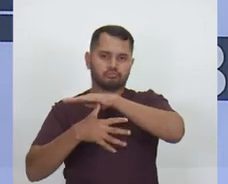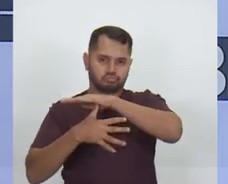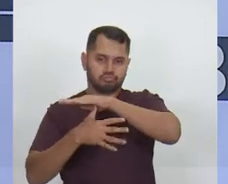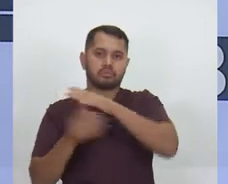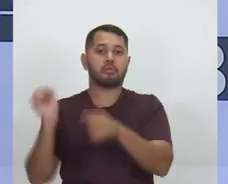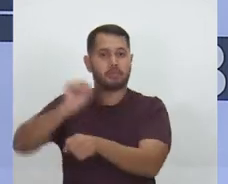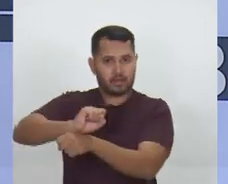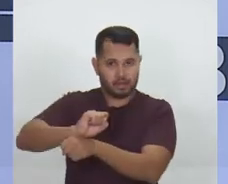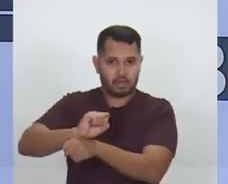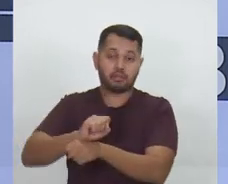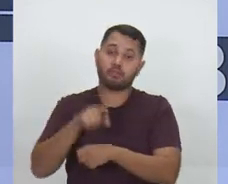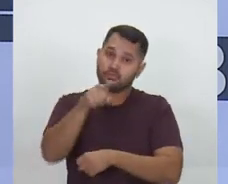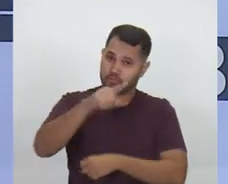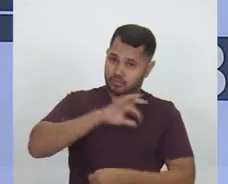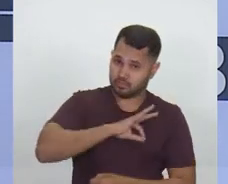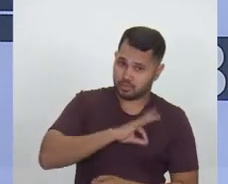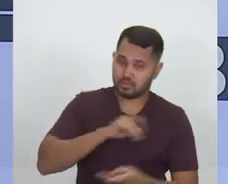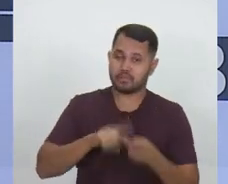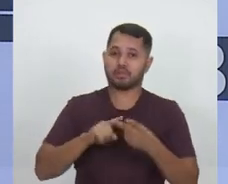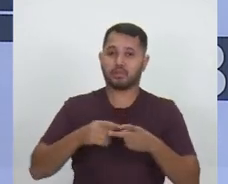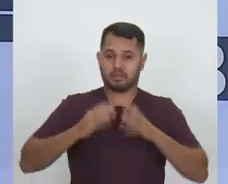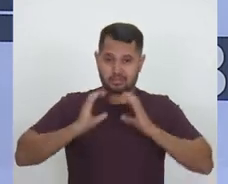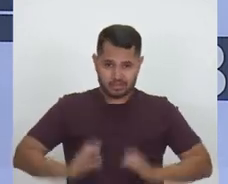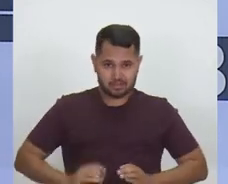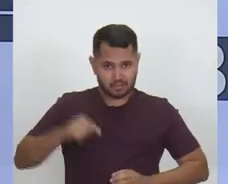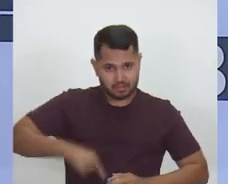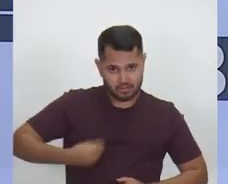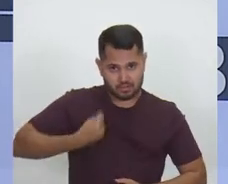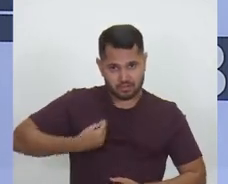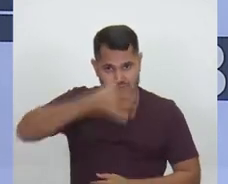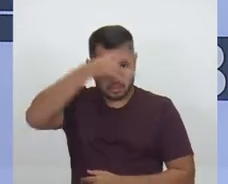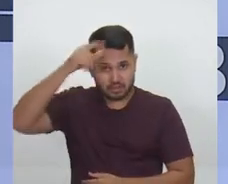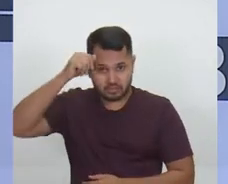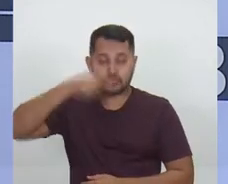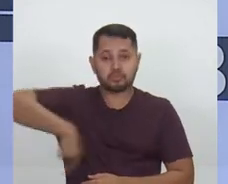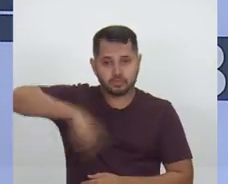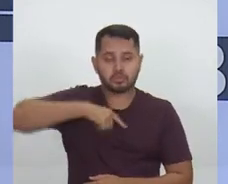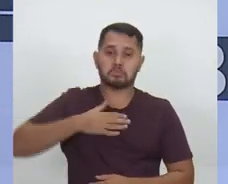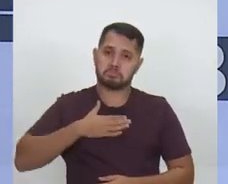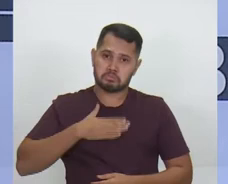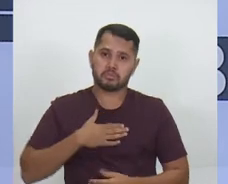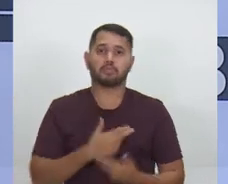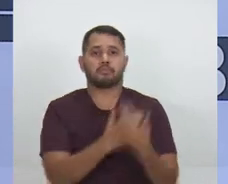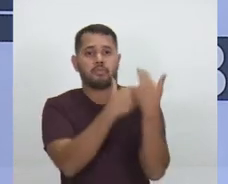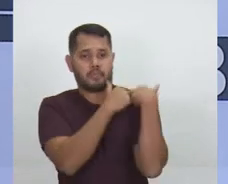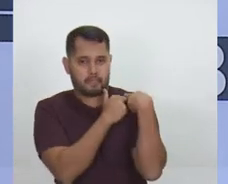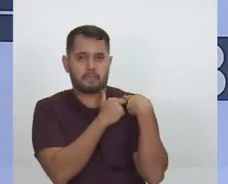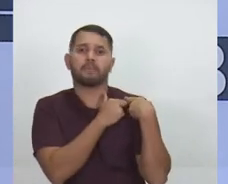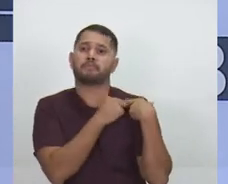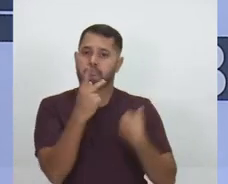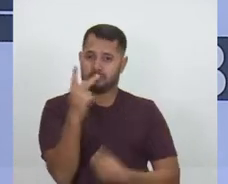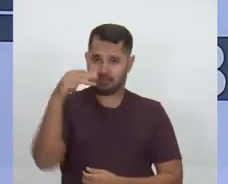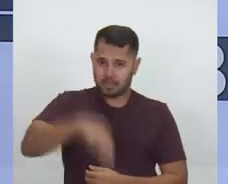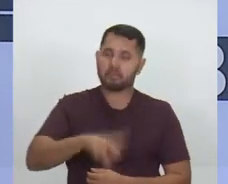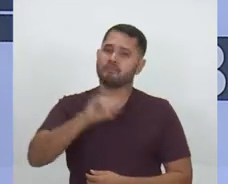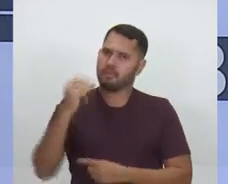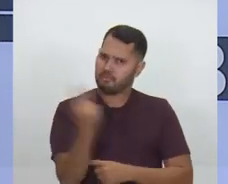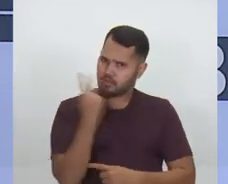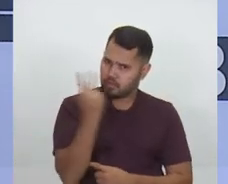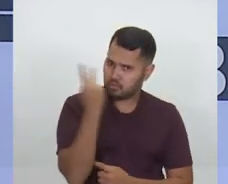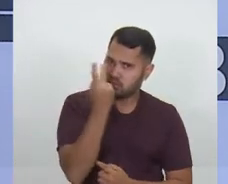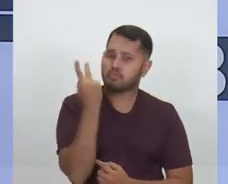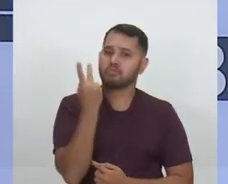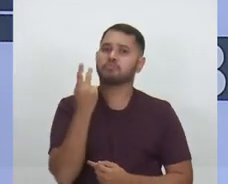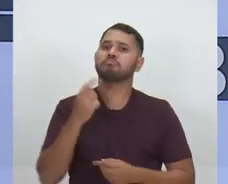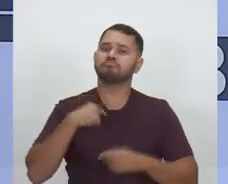você policial a você cidadão do amazonas na nossa administração na minha administração a polícia vai ser valorizada nós